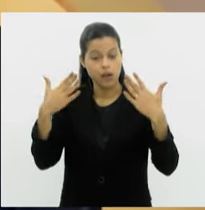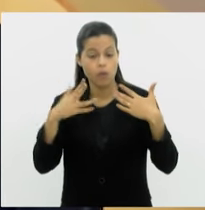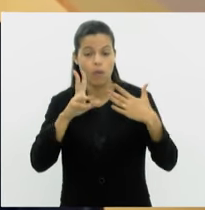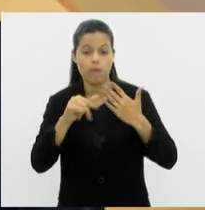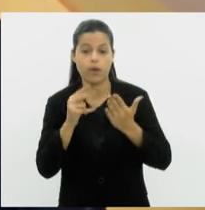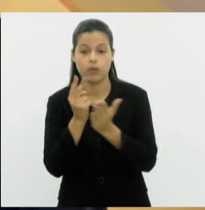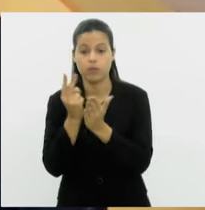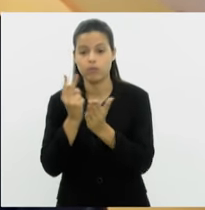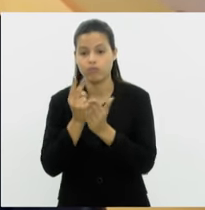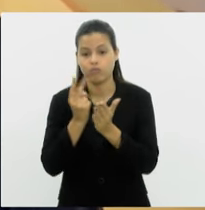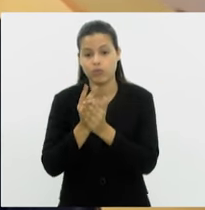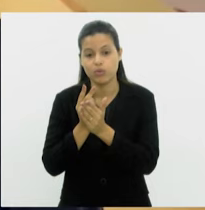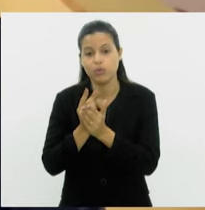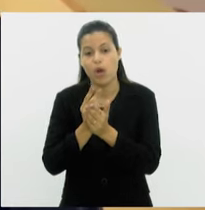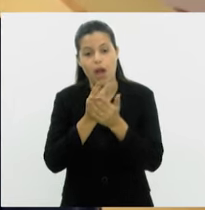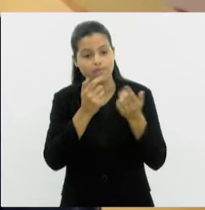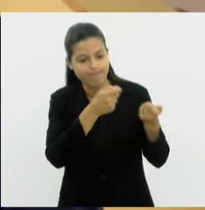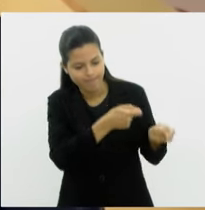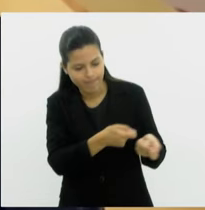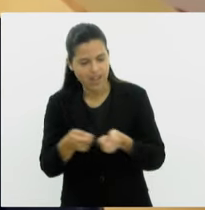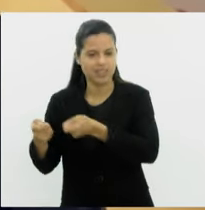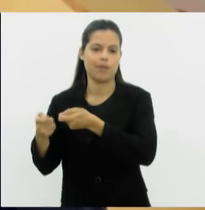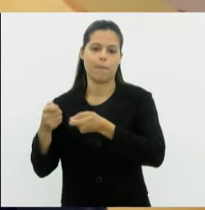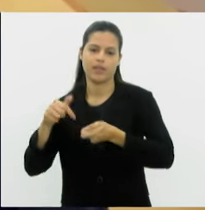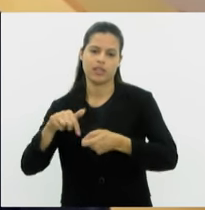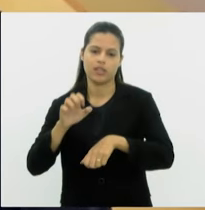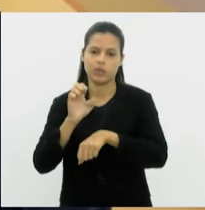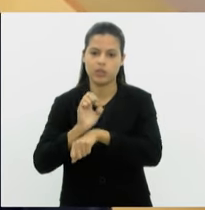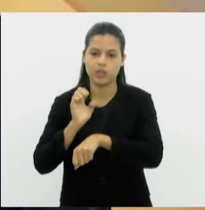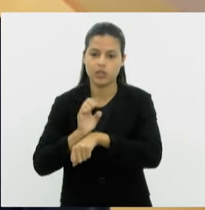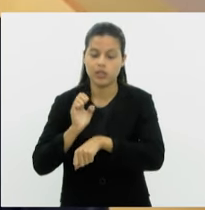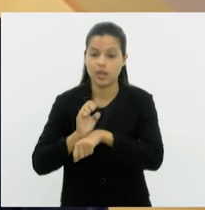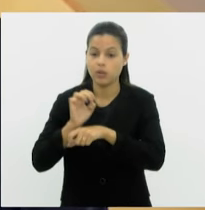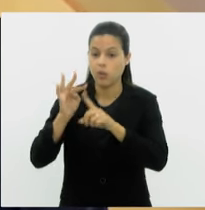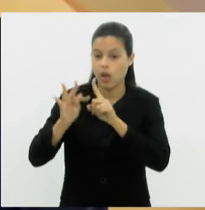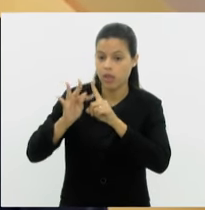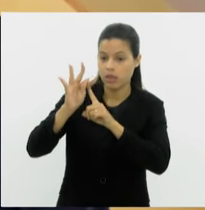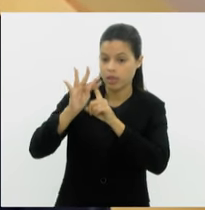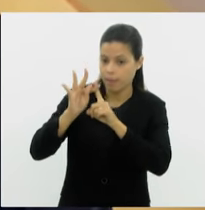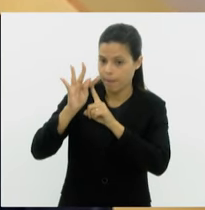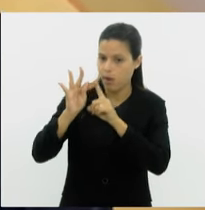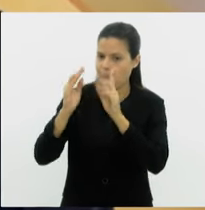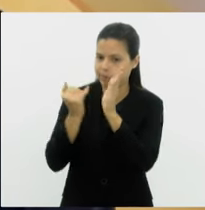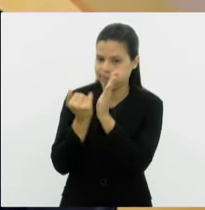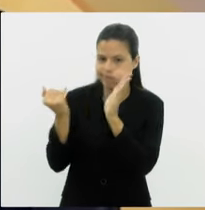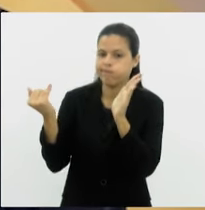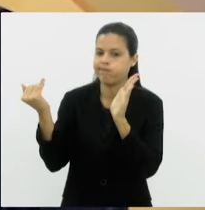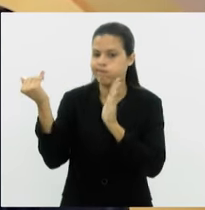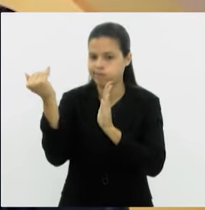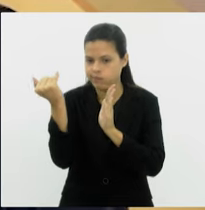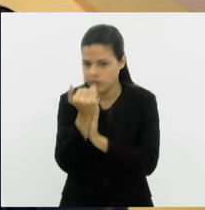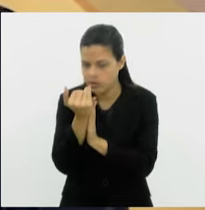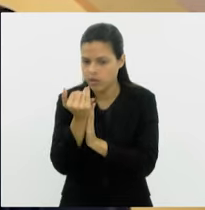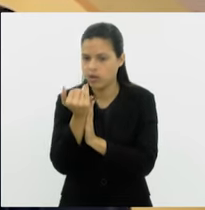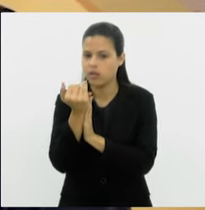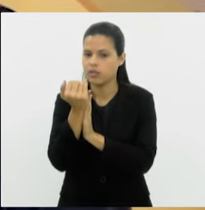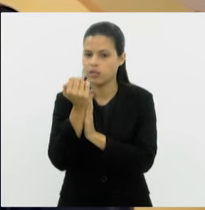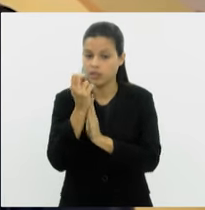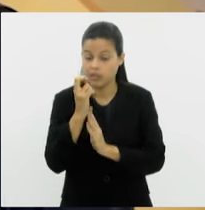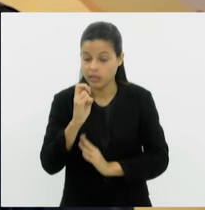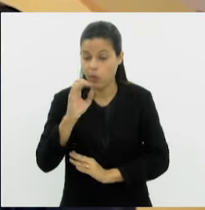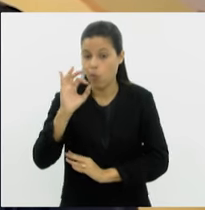longo de toda a semana aqui no estado, com as temperaturas elevadas acima de 5